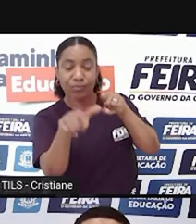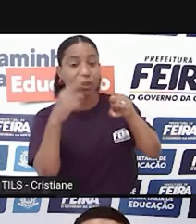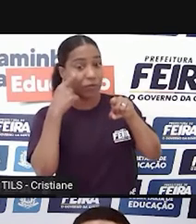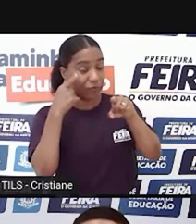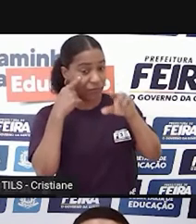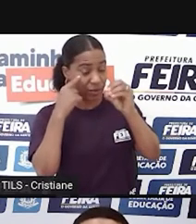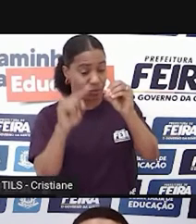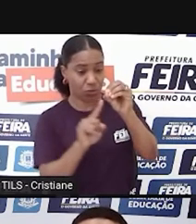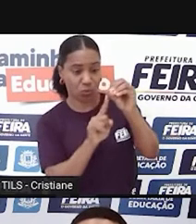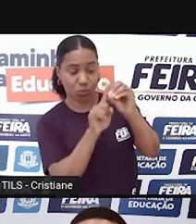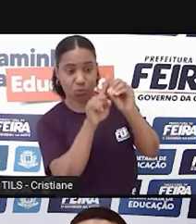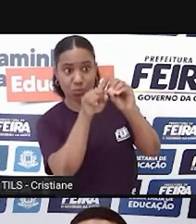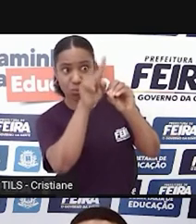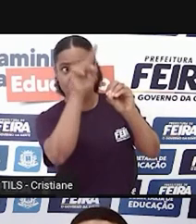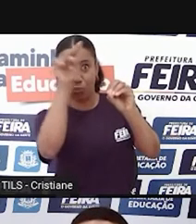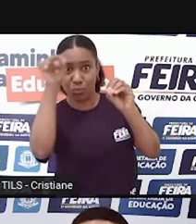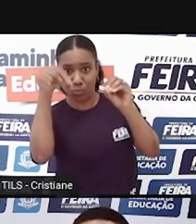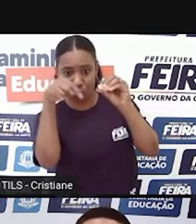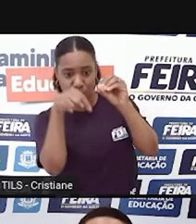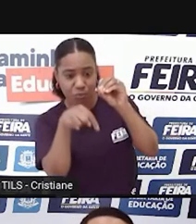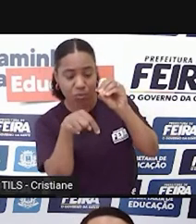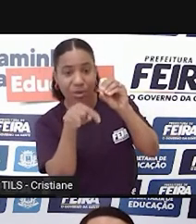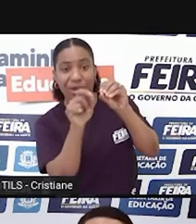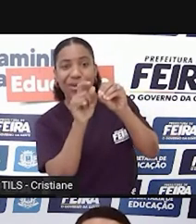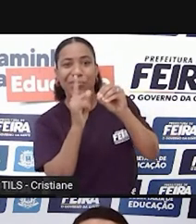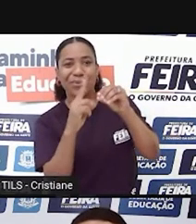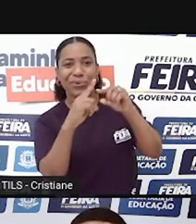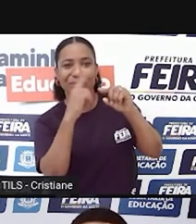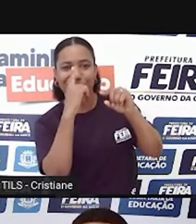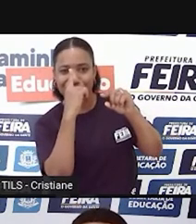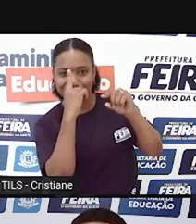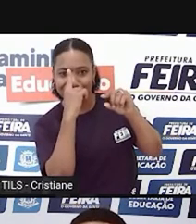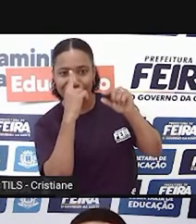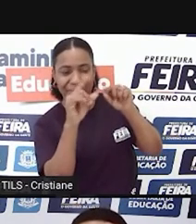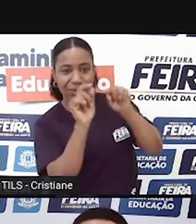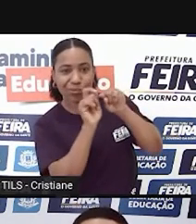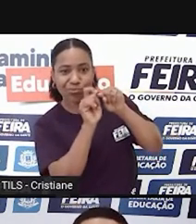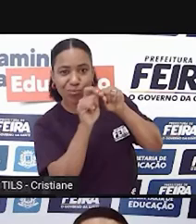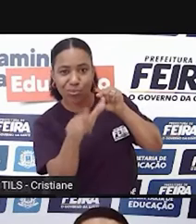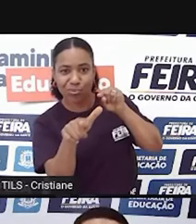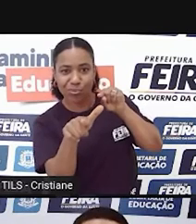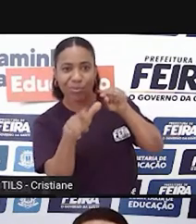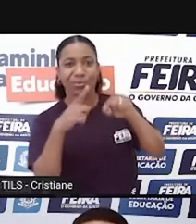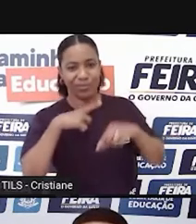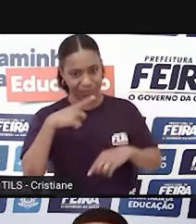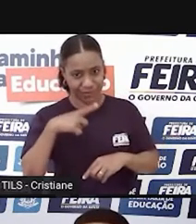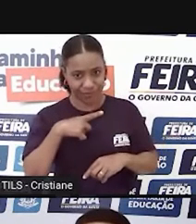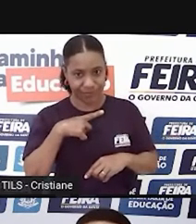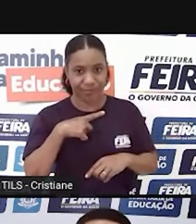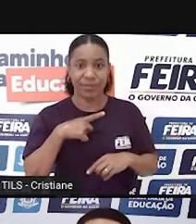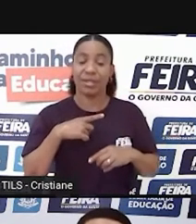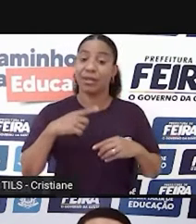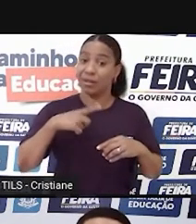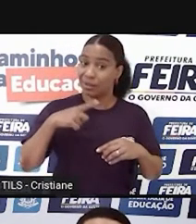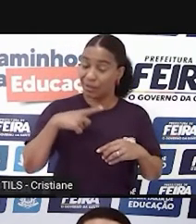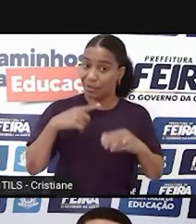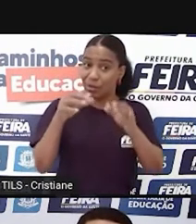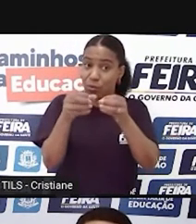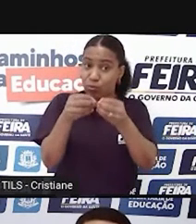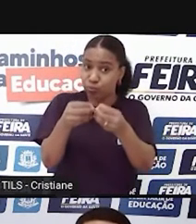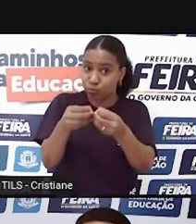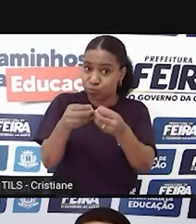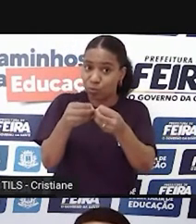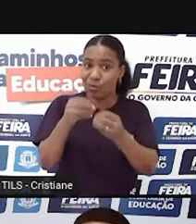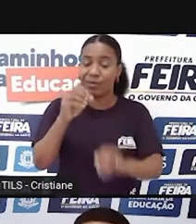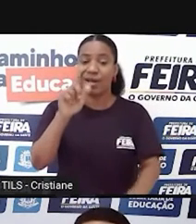volta enorme até chegar no ponto final. Aí tem algumas glândulas anexas também, a glândula seminal, que ela produz